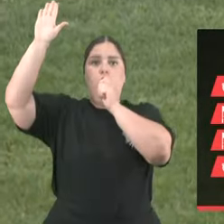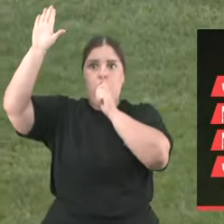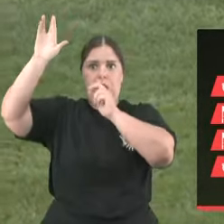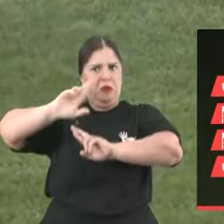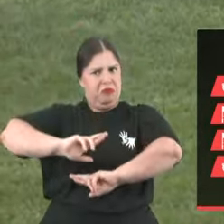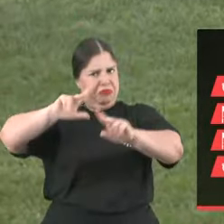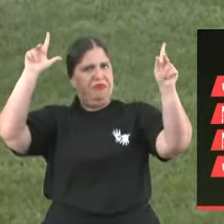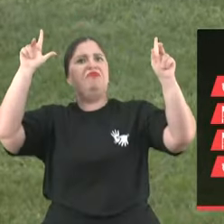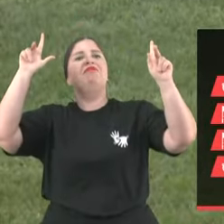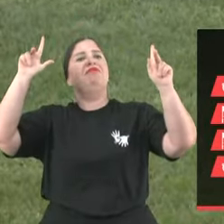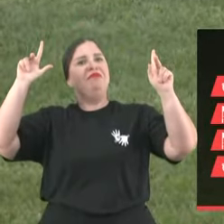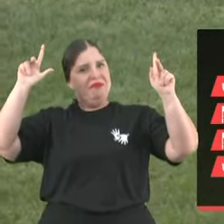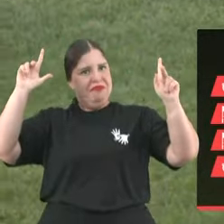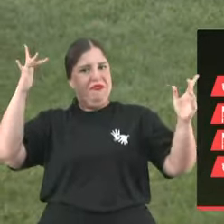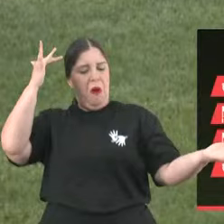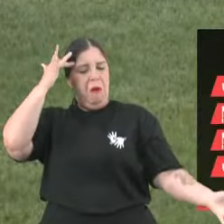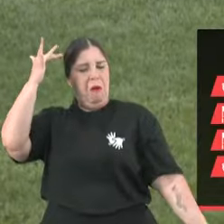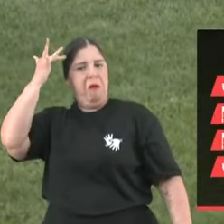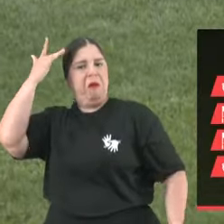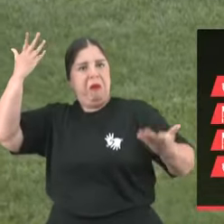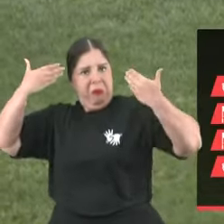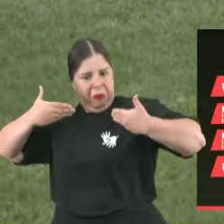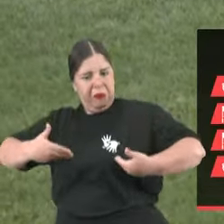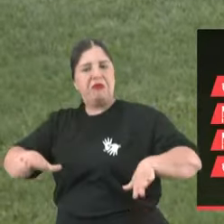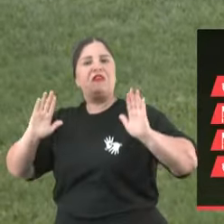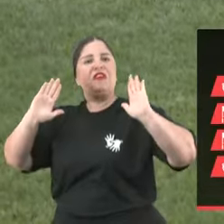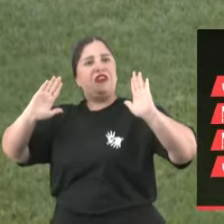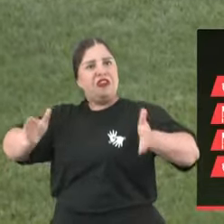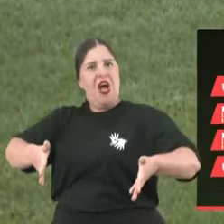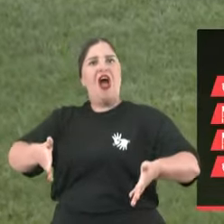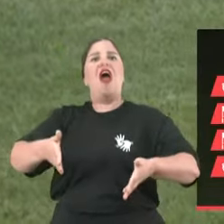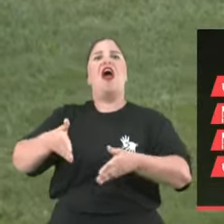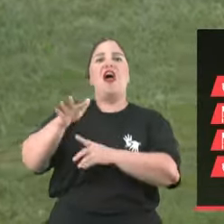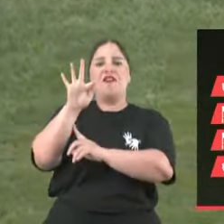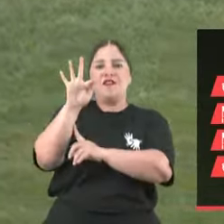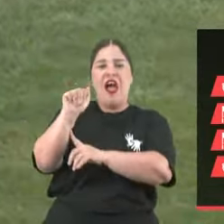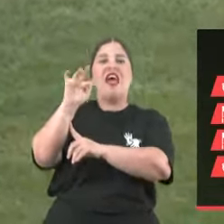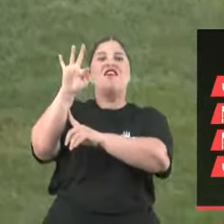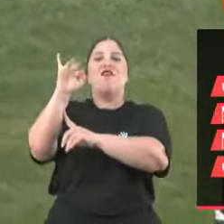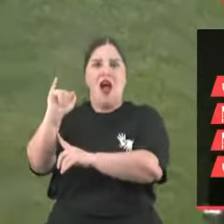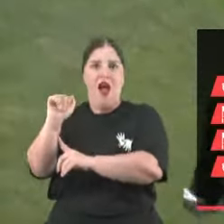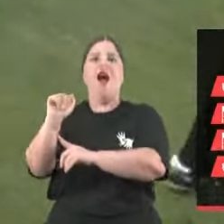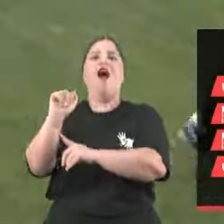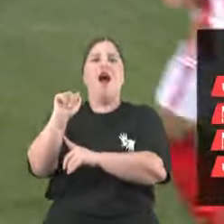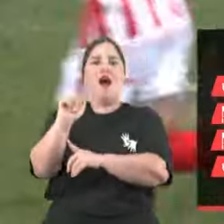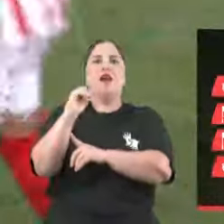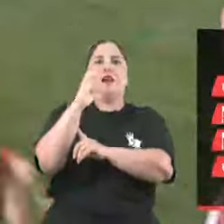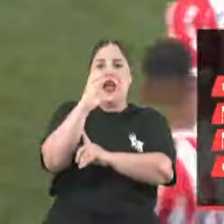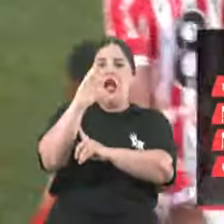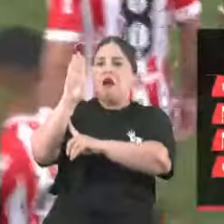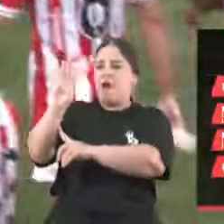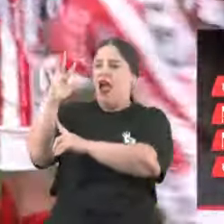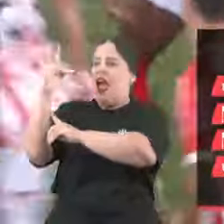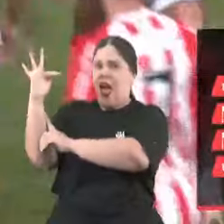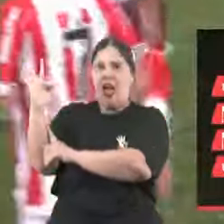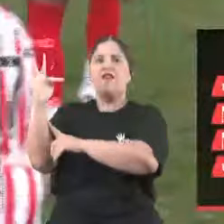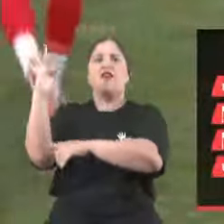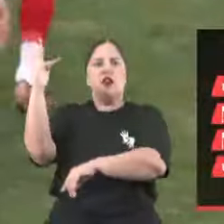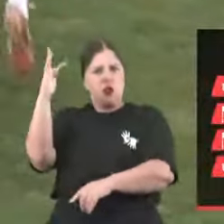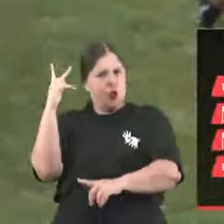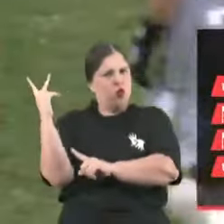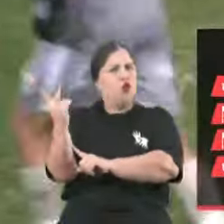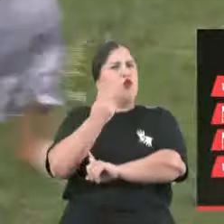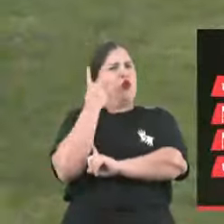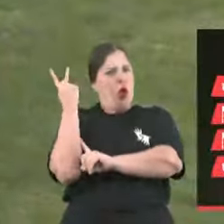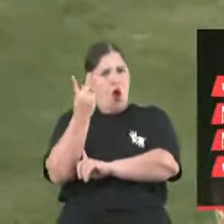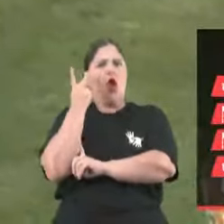master, é árbitro que já foi do quadro FIFA, hoje integra o quadro CBF, mas tem estofo, tem história. Wagner do Nascimento